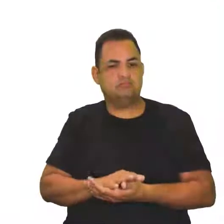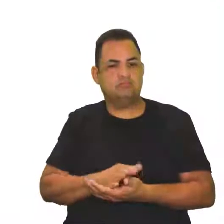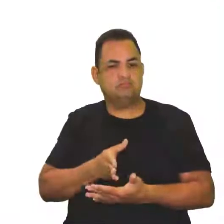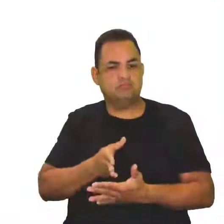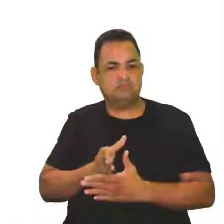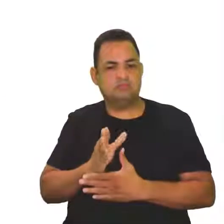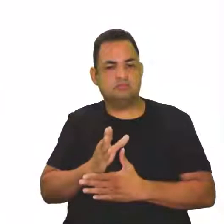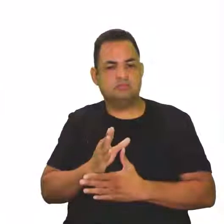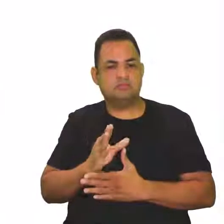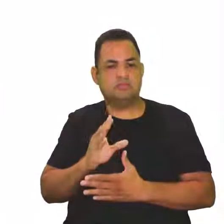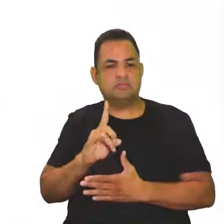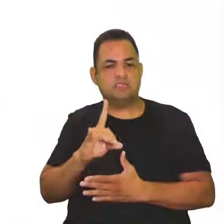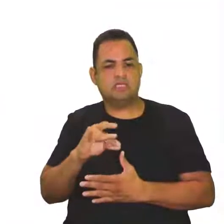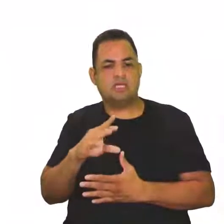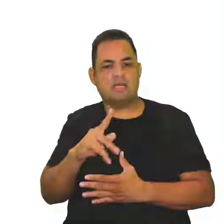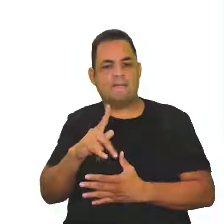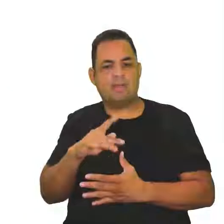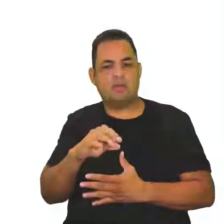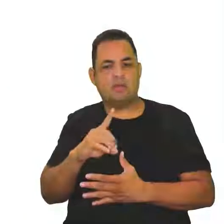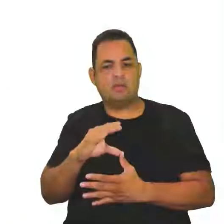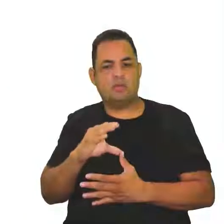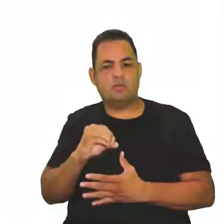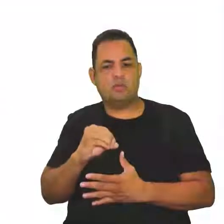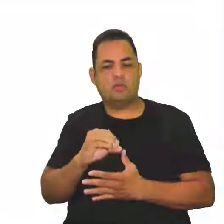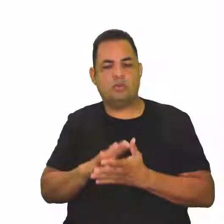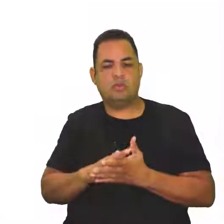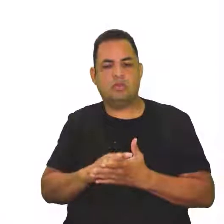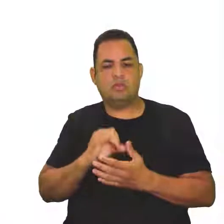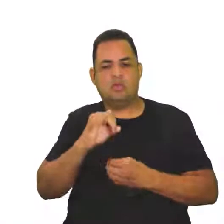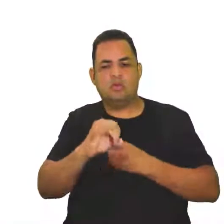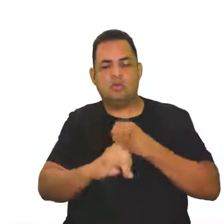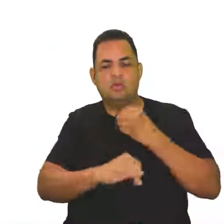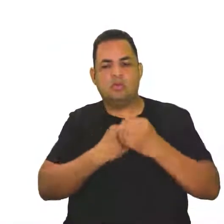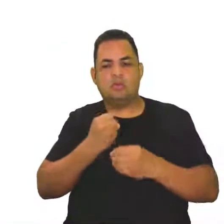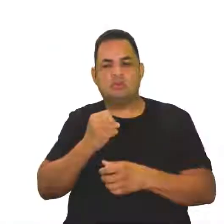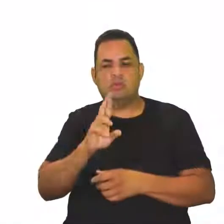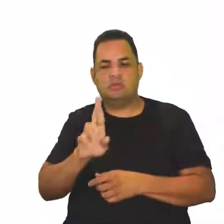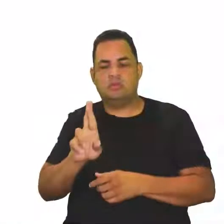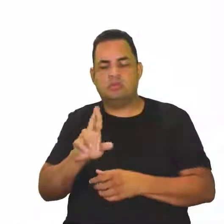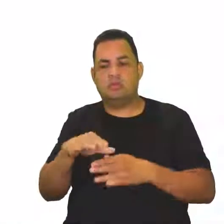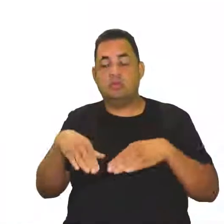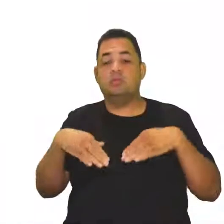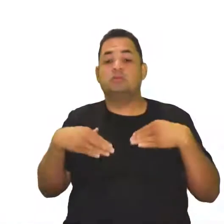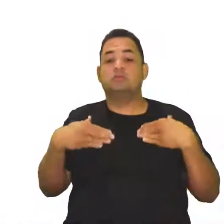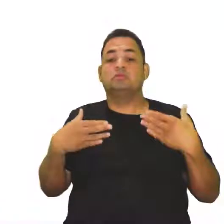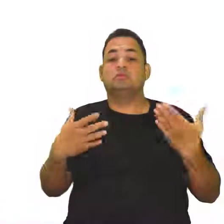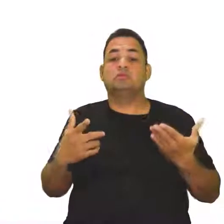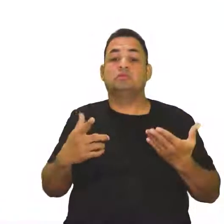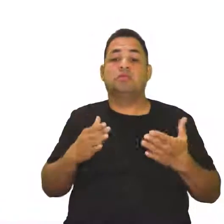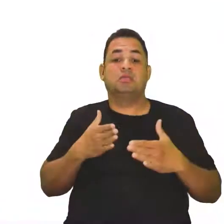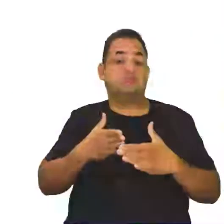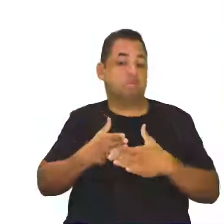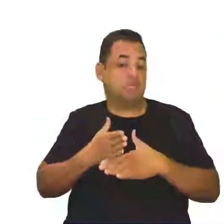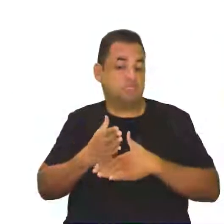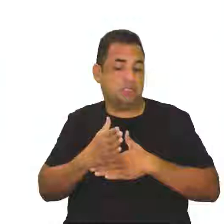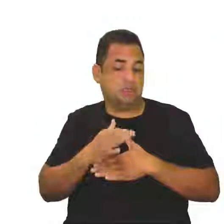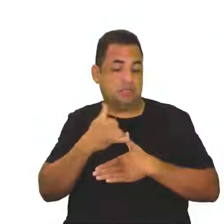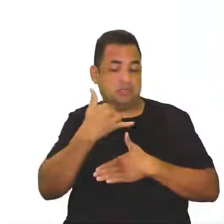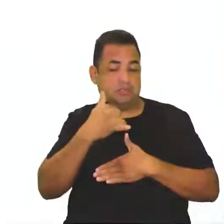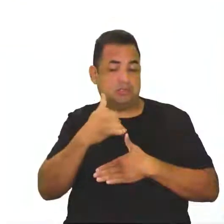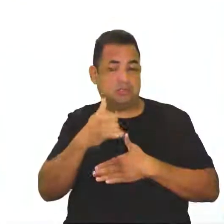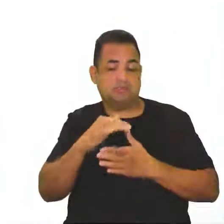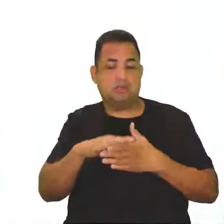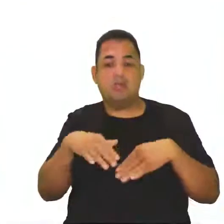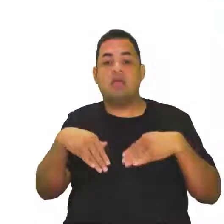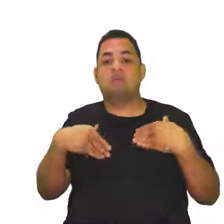caminho da descarga piloto, que ionizou o ar, né? Porque antes ele não conduzia. Mas a partir